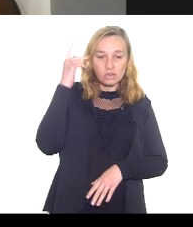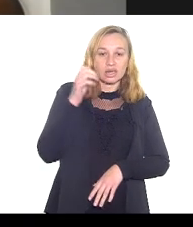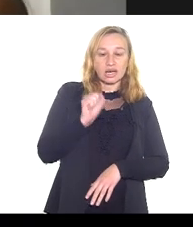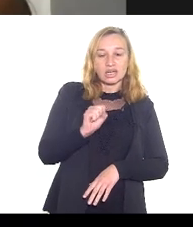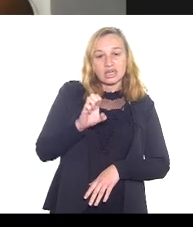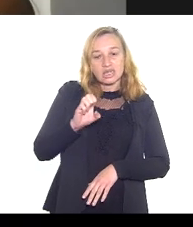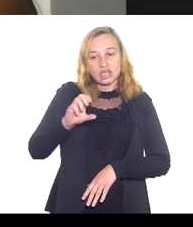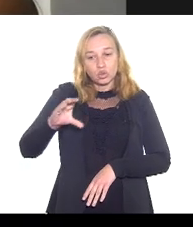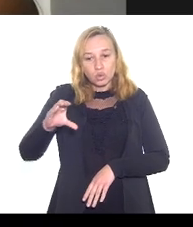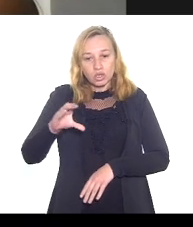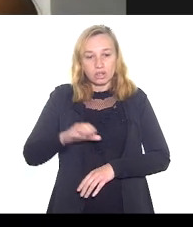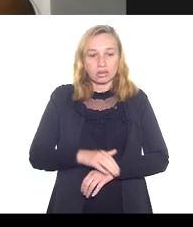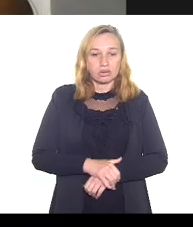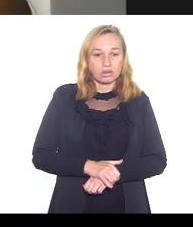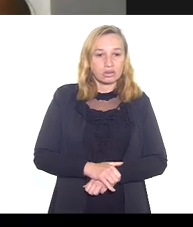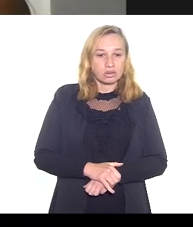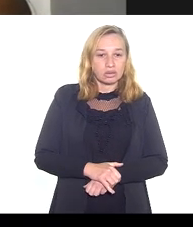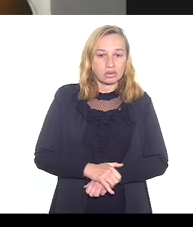dia a